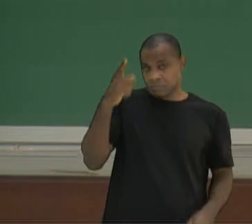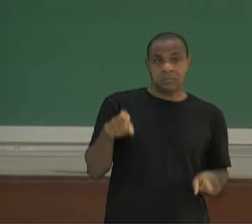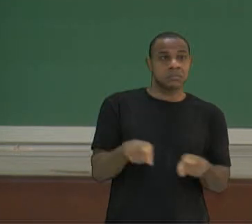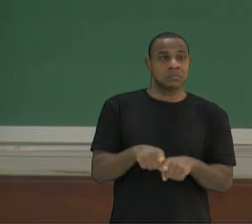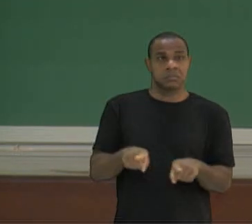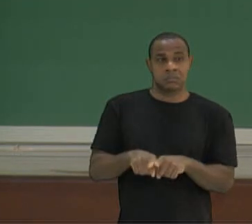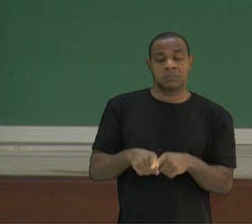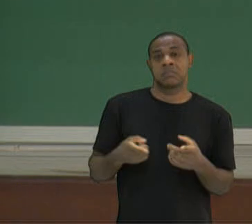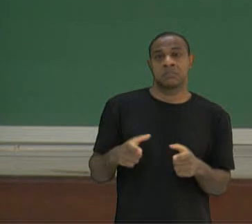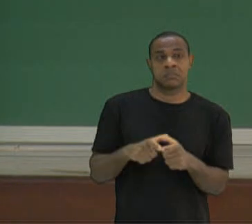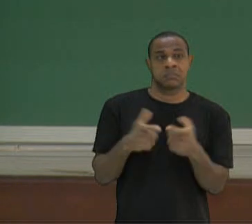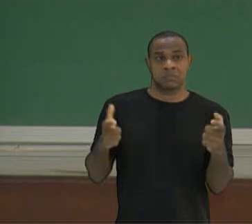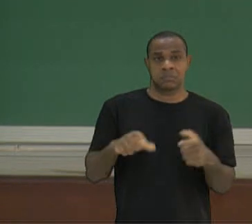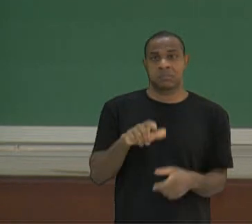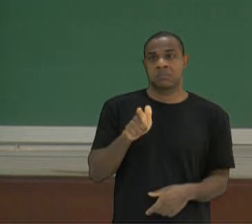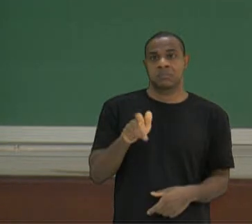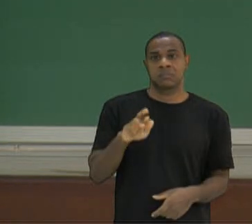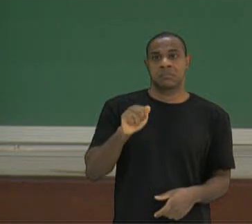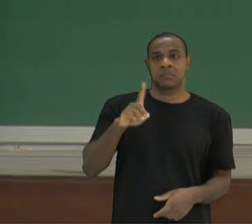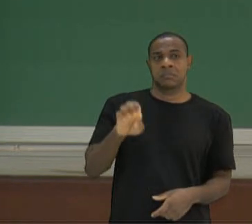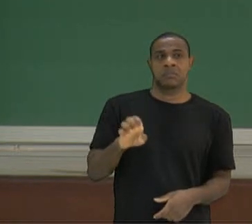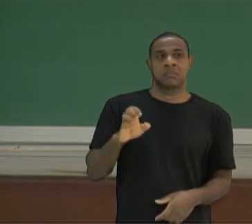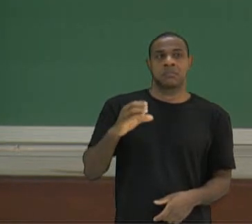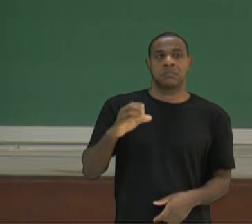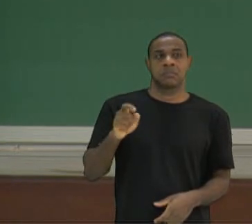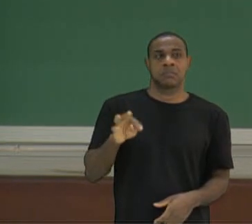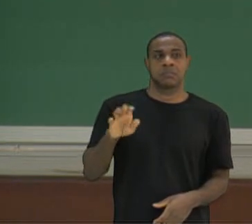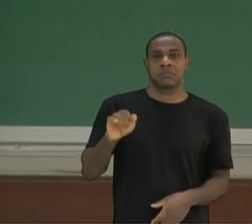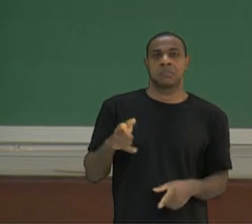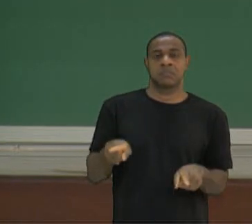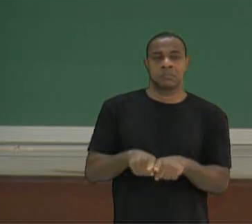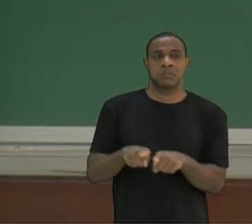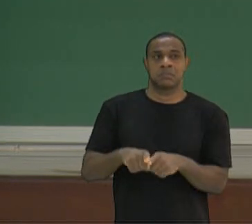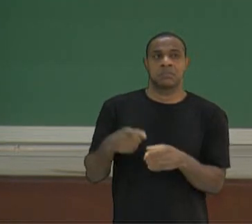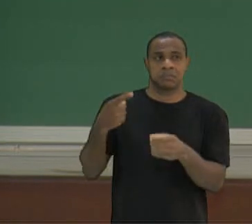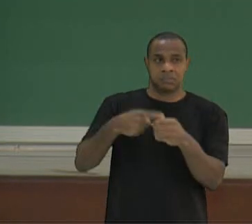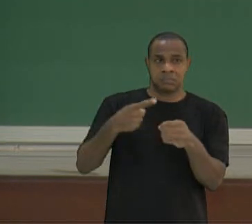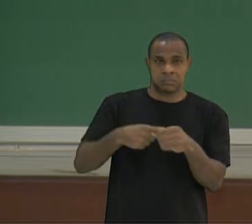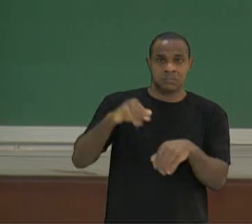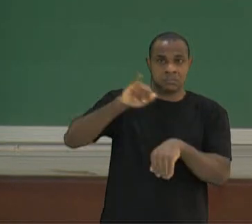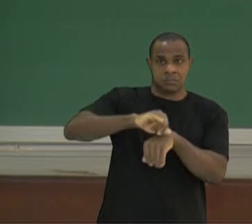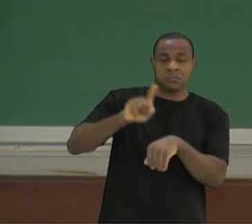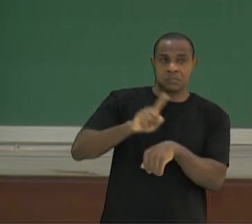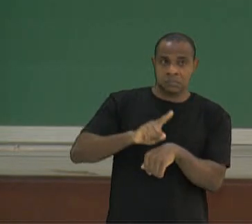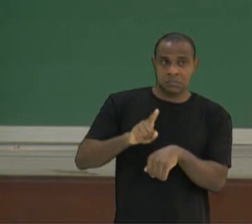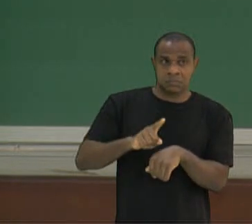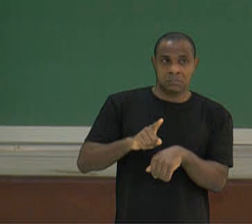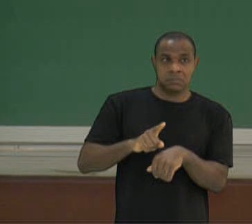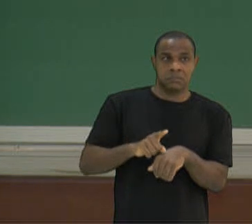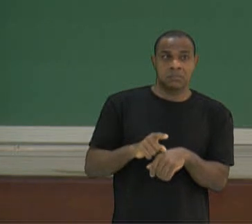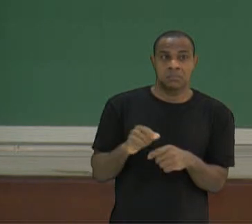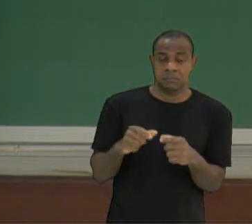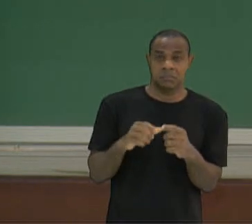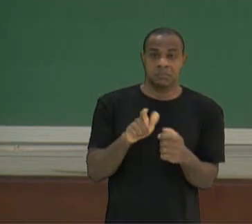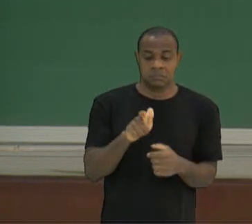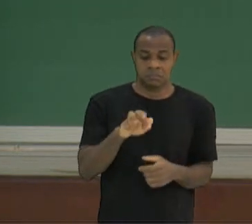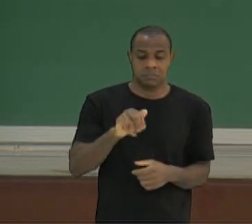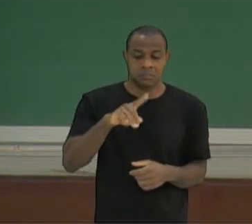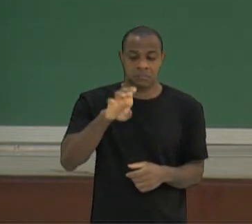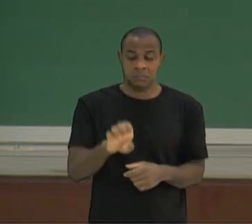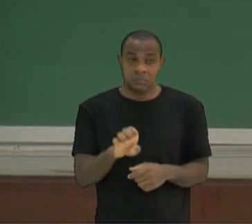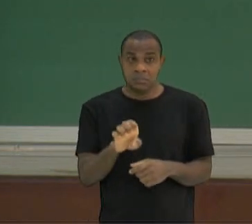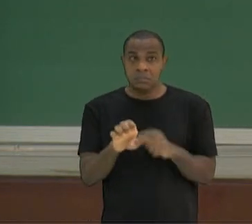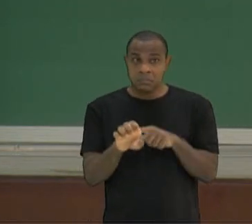de Grande Curitiba. Quando eu falo só Curitiba, estou falando da cidade, da capital do estado. Quando eu uso o termo Grande Curitiba, eu